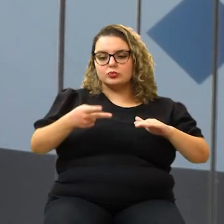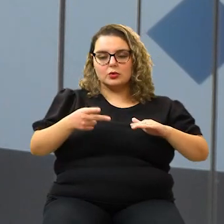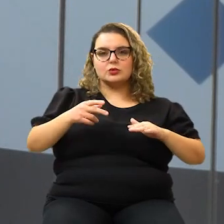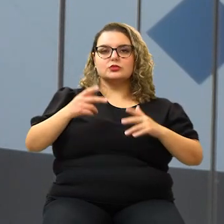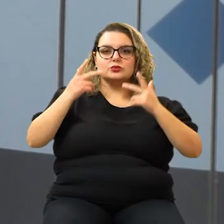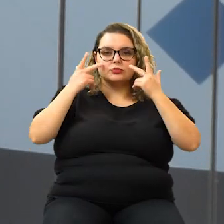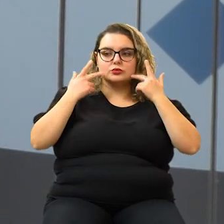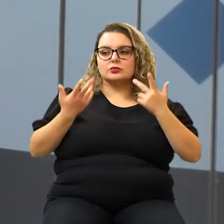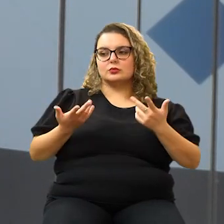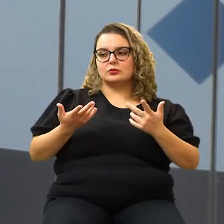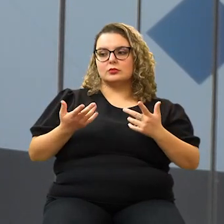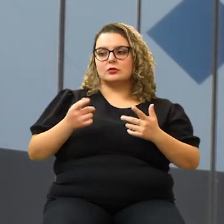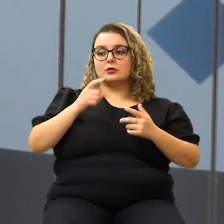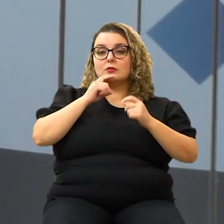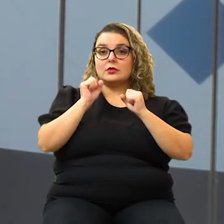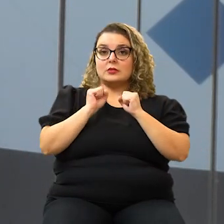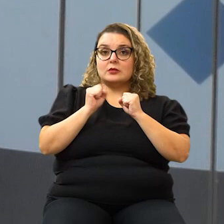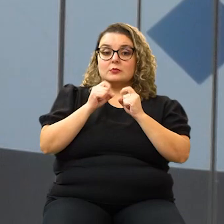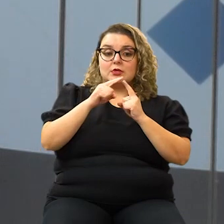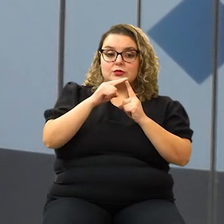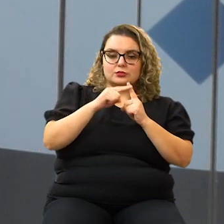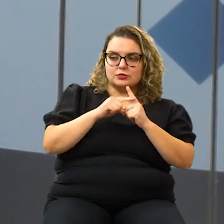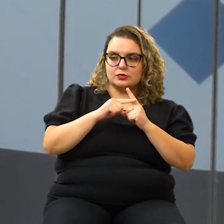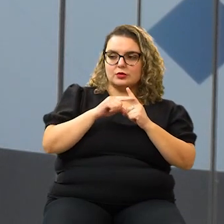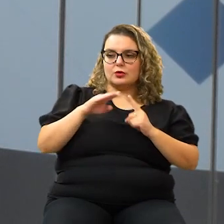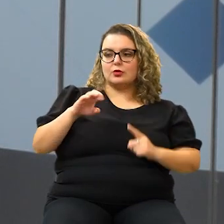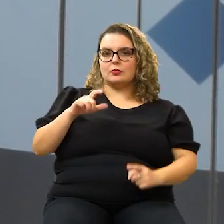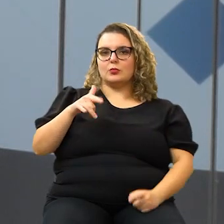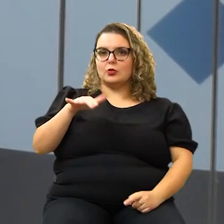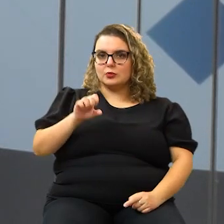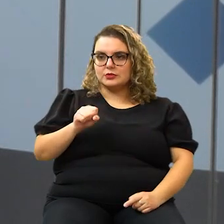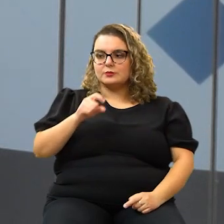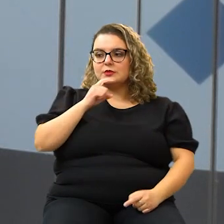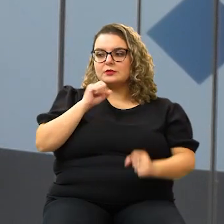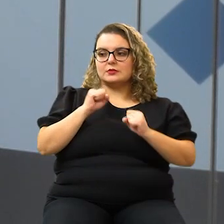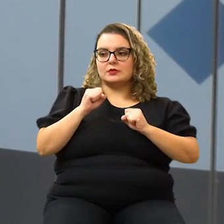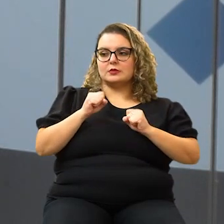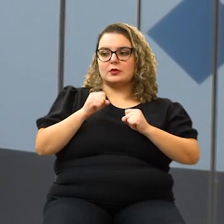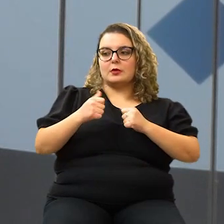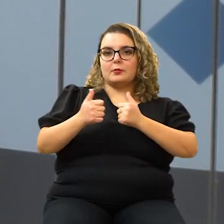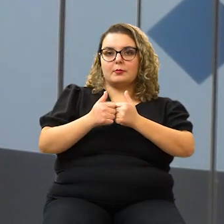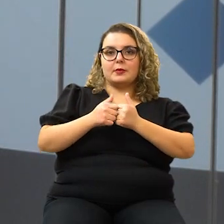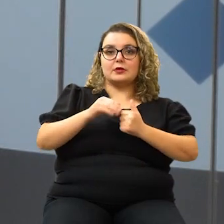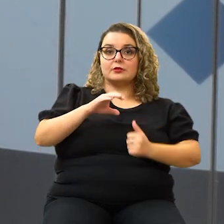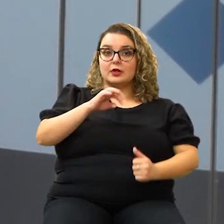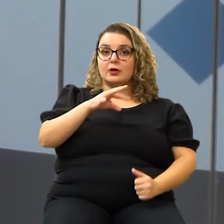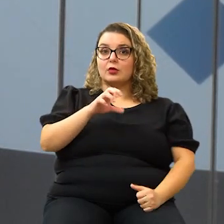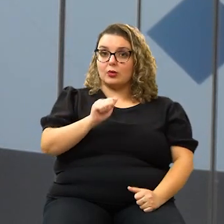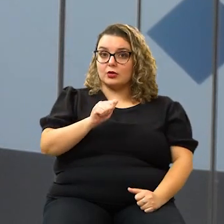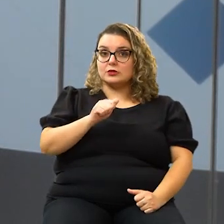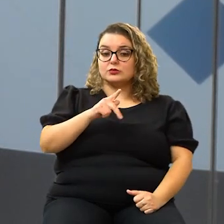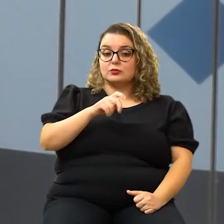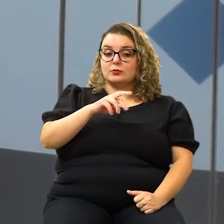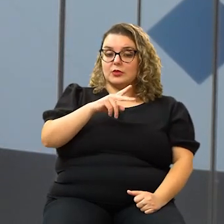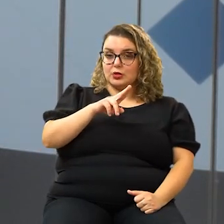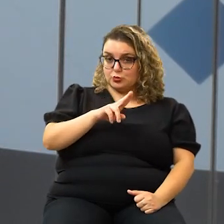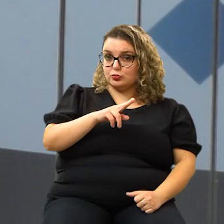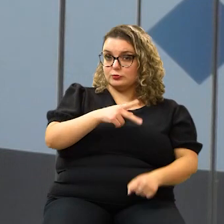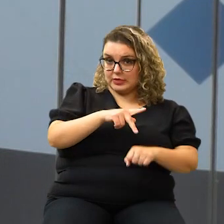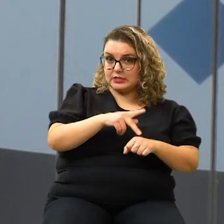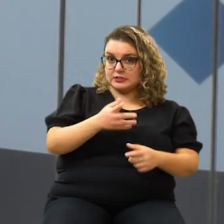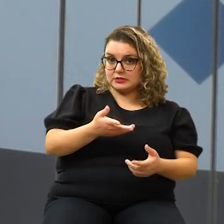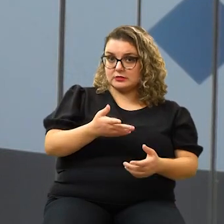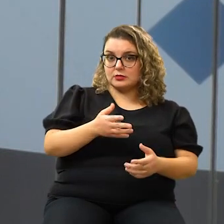de normalidade e vai ficar mais fria do que a média. Um bolsão mais frio já está aparecendo ali próximo à costa do Peru. Então, significa que nós vamos